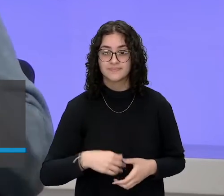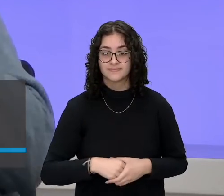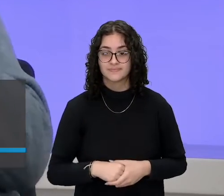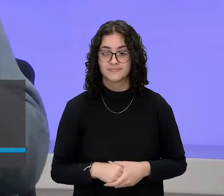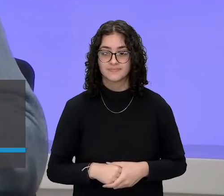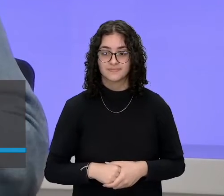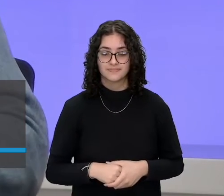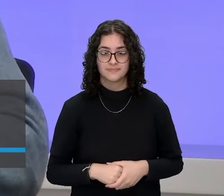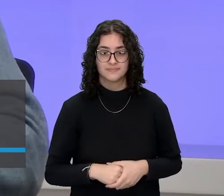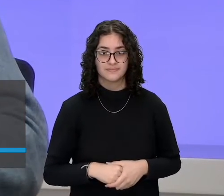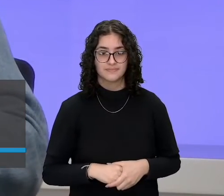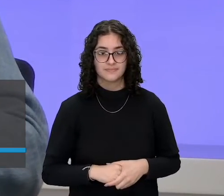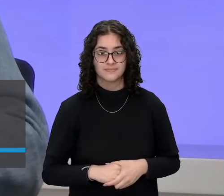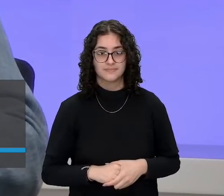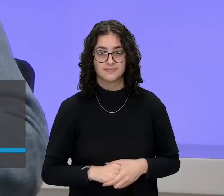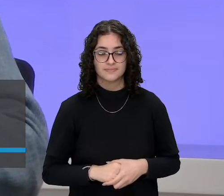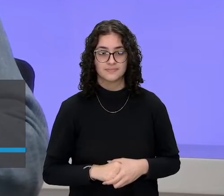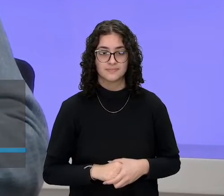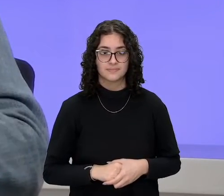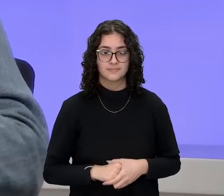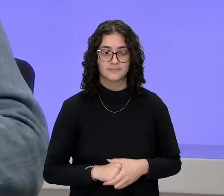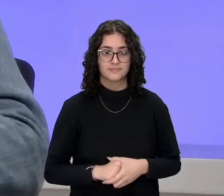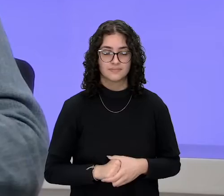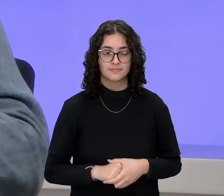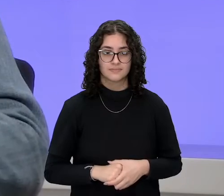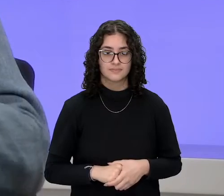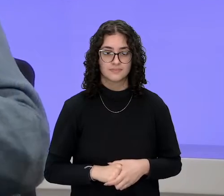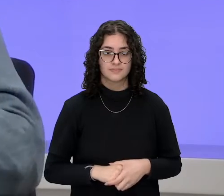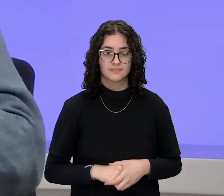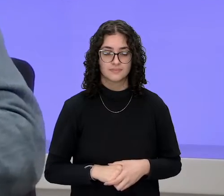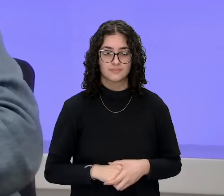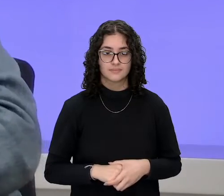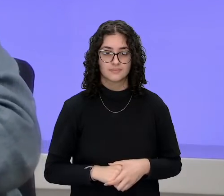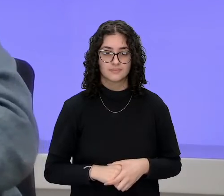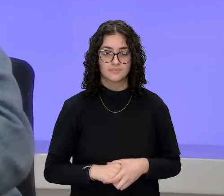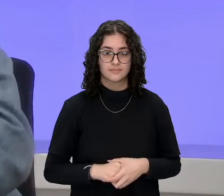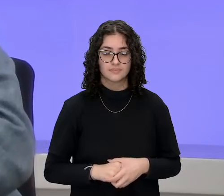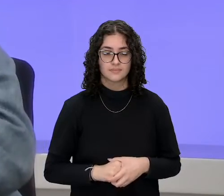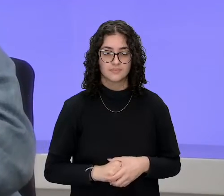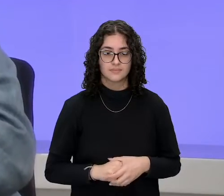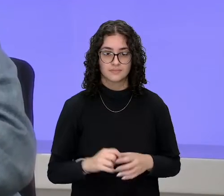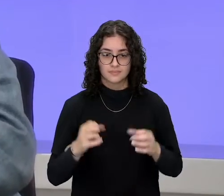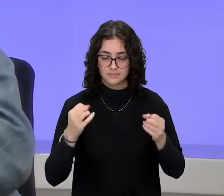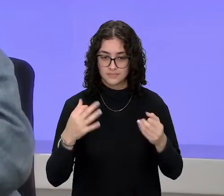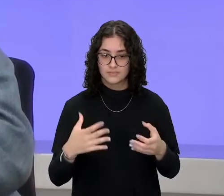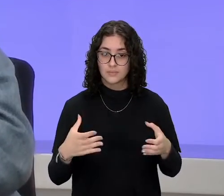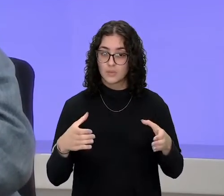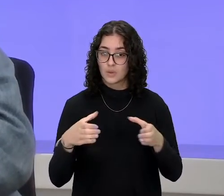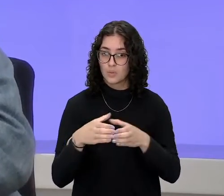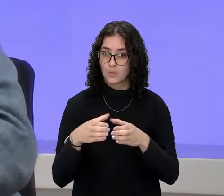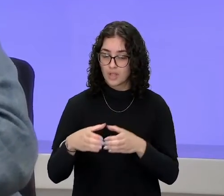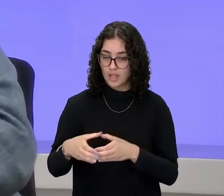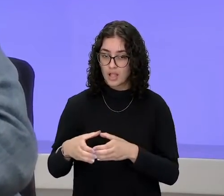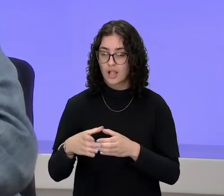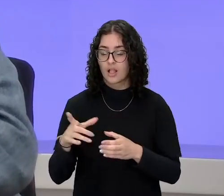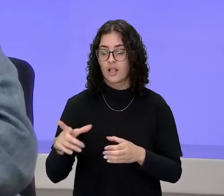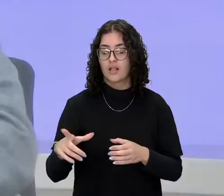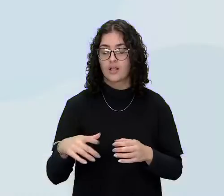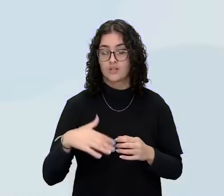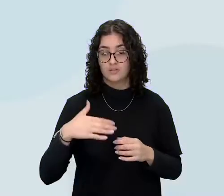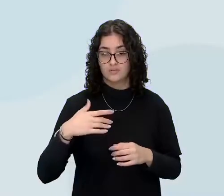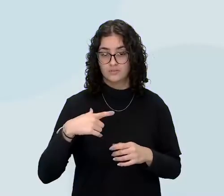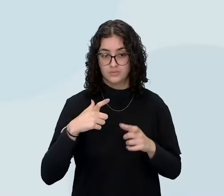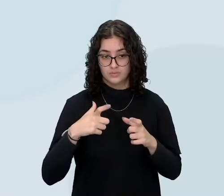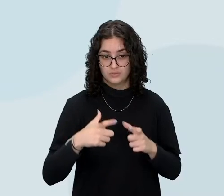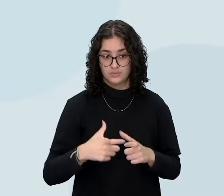Bom, e aí a gente tem que falar, né, sobre as comunidades naquela região e como elas são